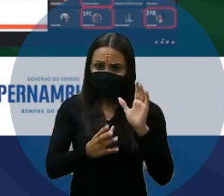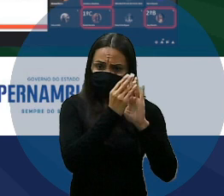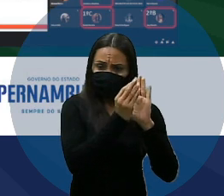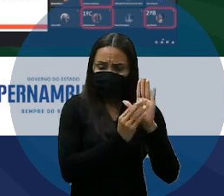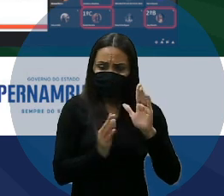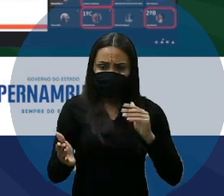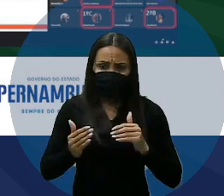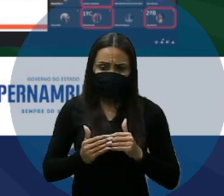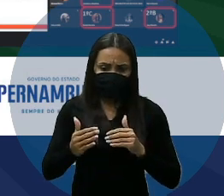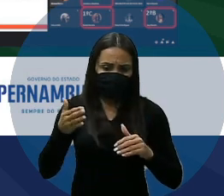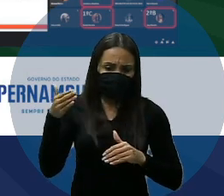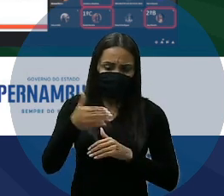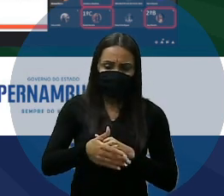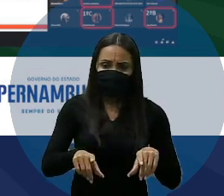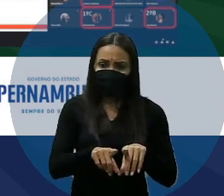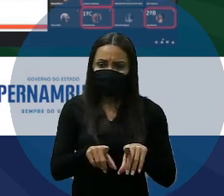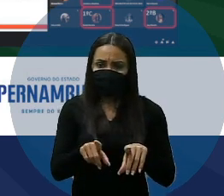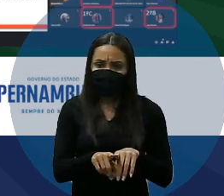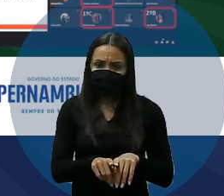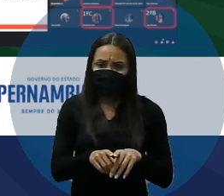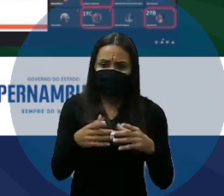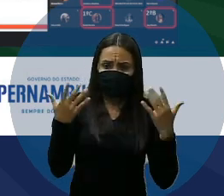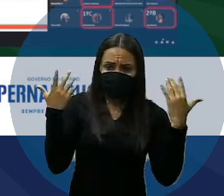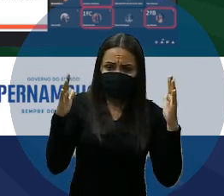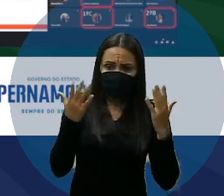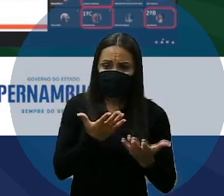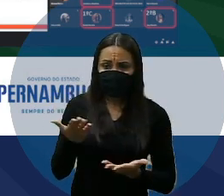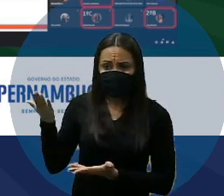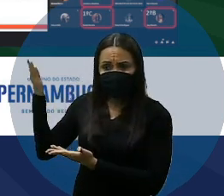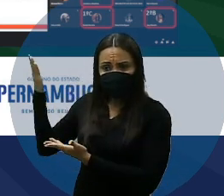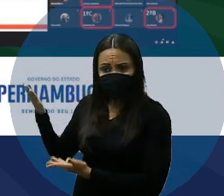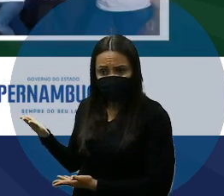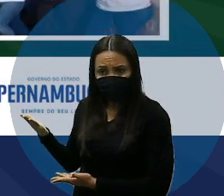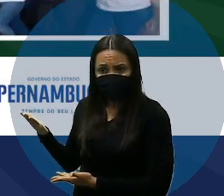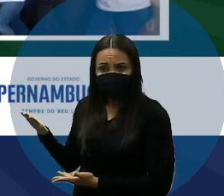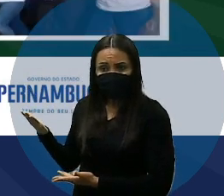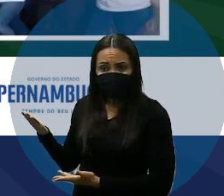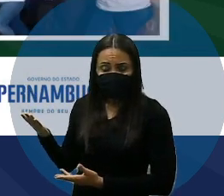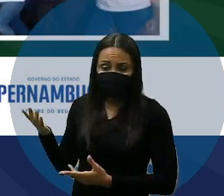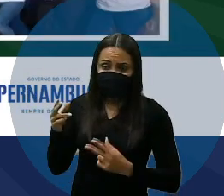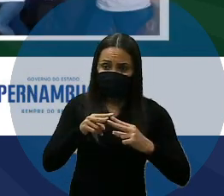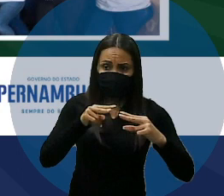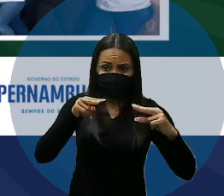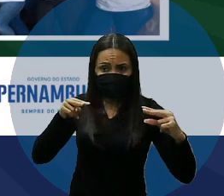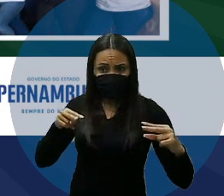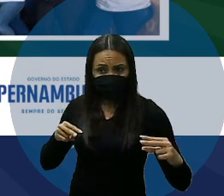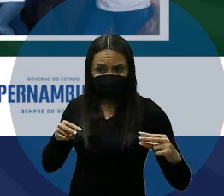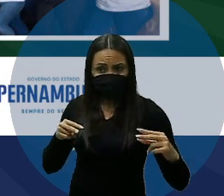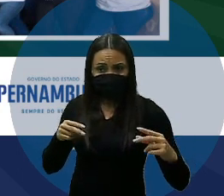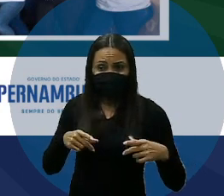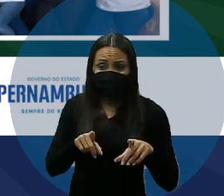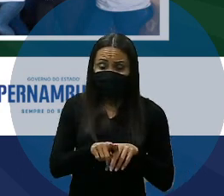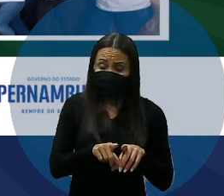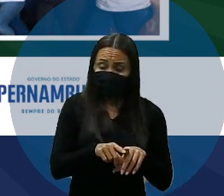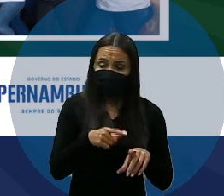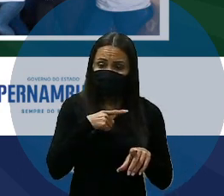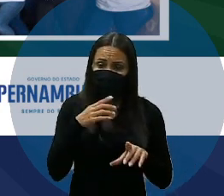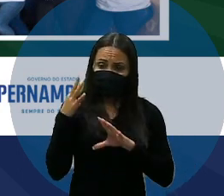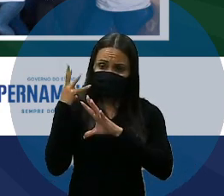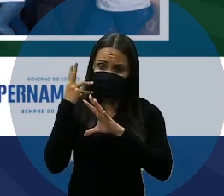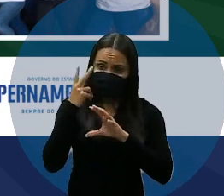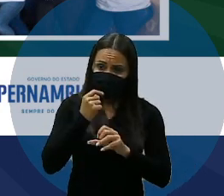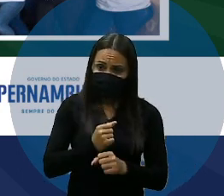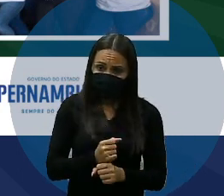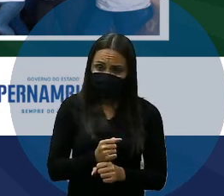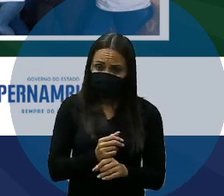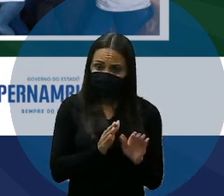a participar de alguns eventos, como esse aí que vocês estão vendo, de forma remota, e também teve outros resultados mais